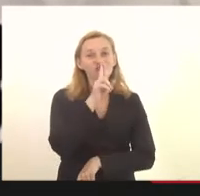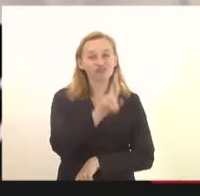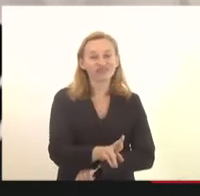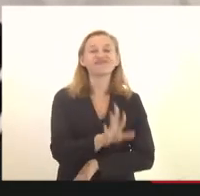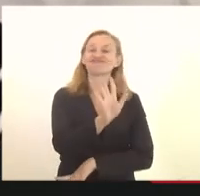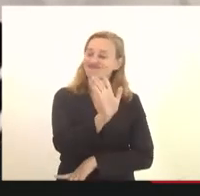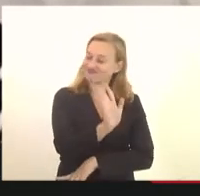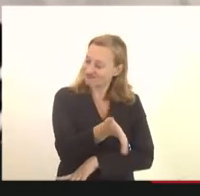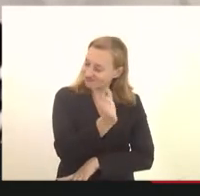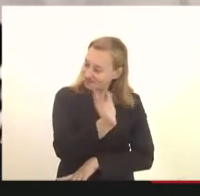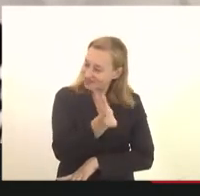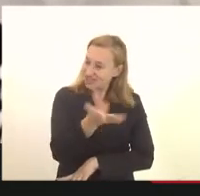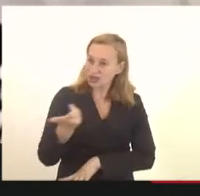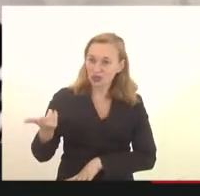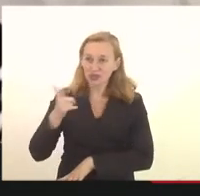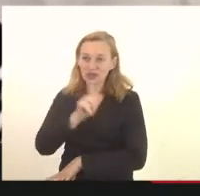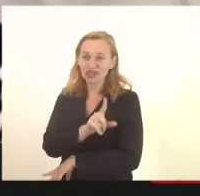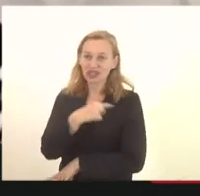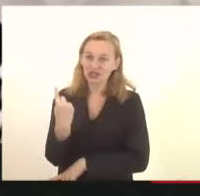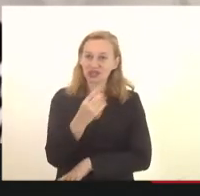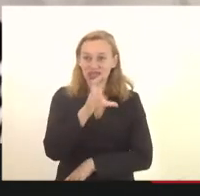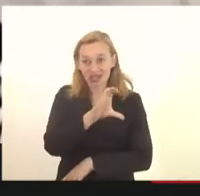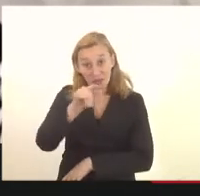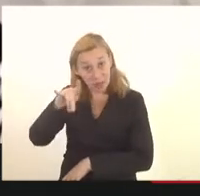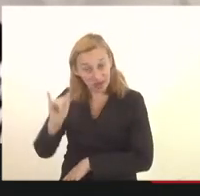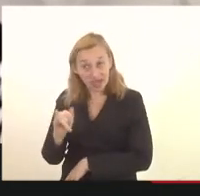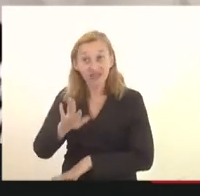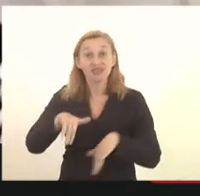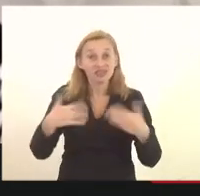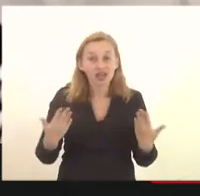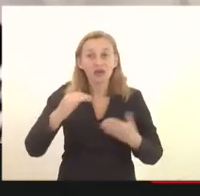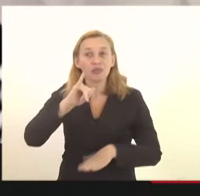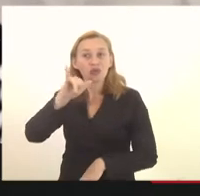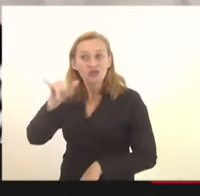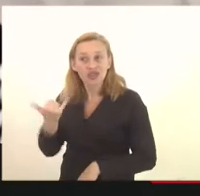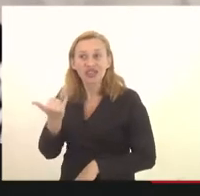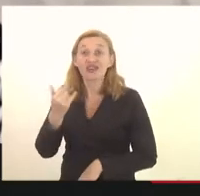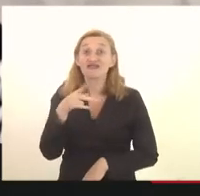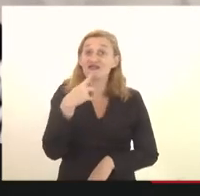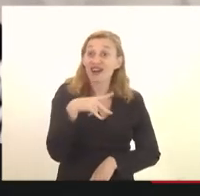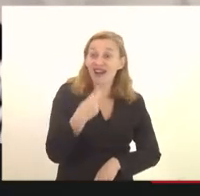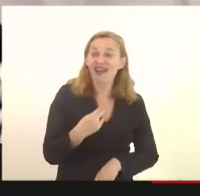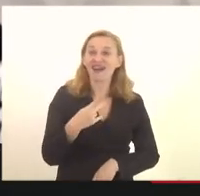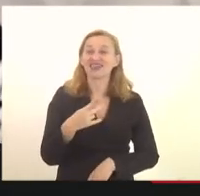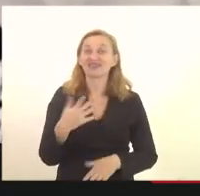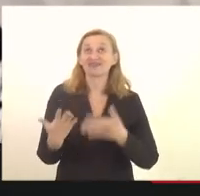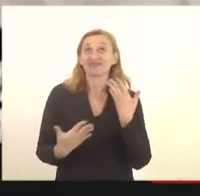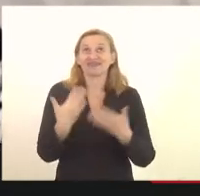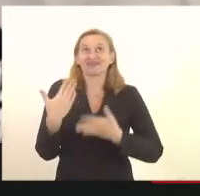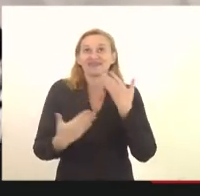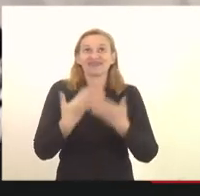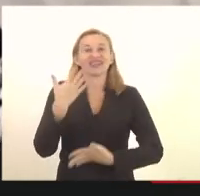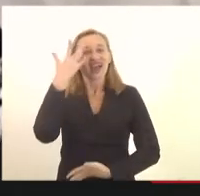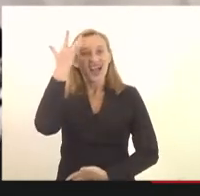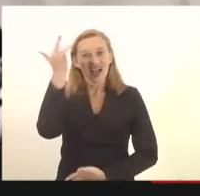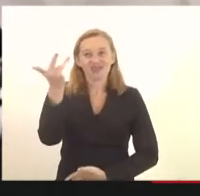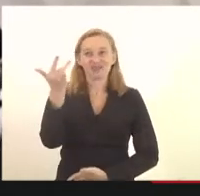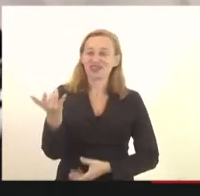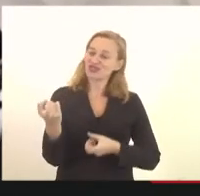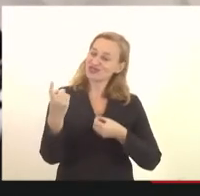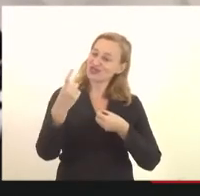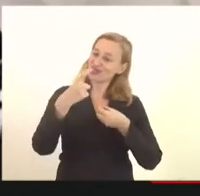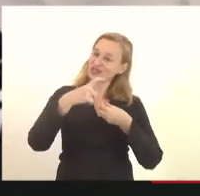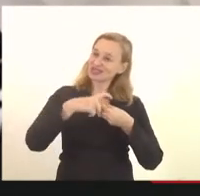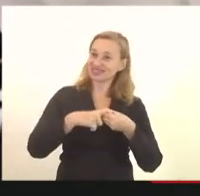já conseguido pela nossa CPI. Então, aproveitar e dizer que vai ser uma alegria amanhã